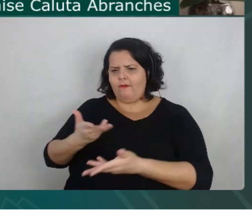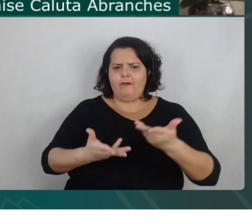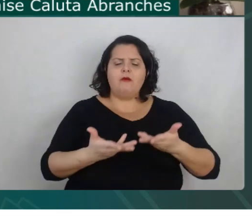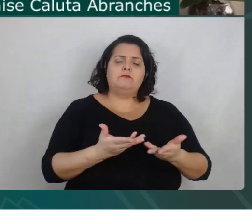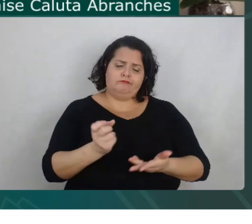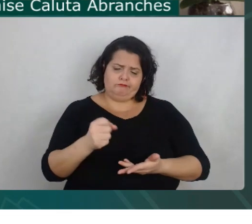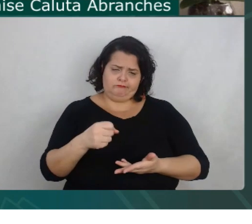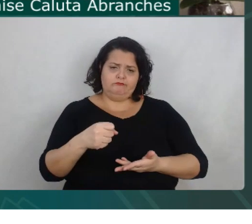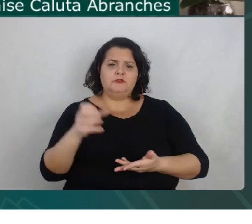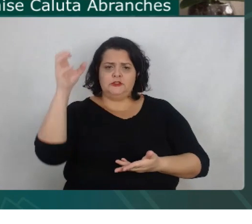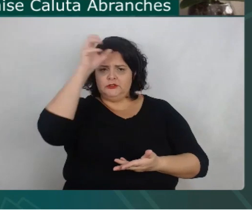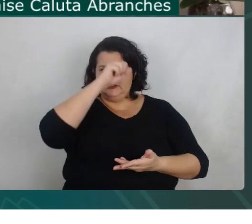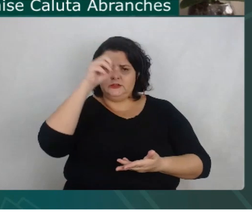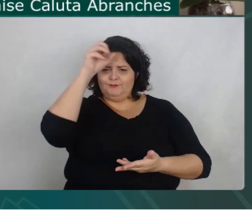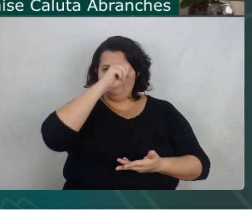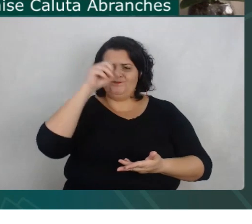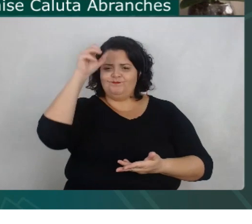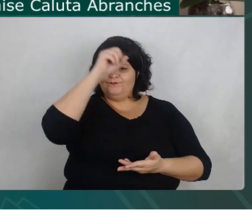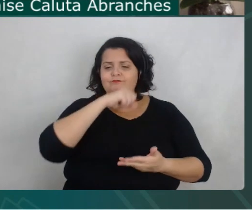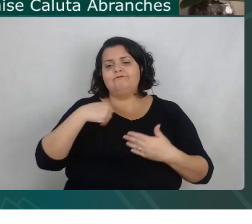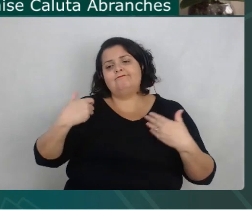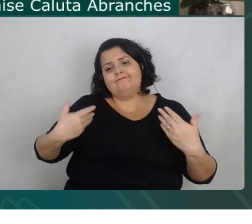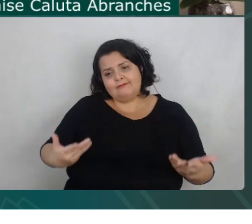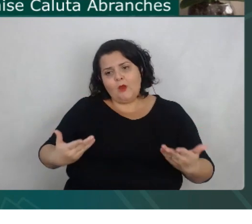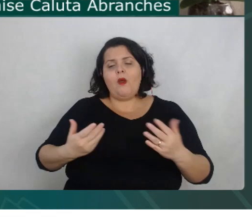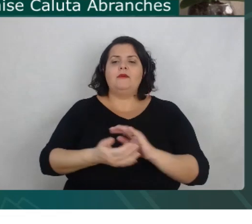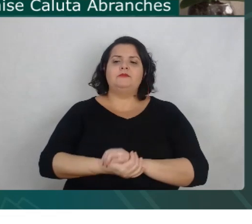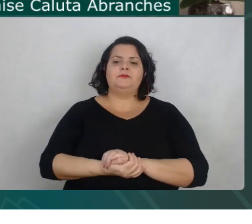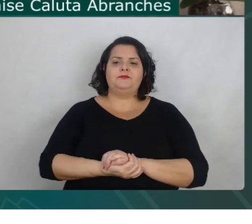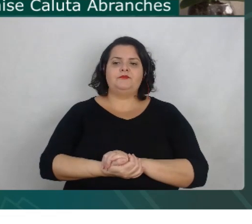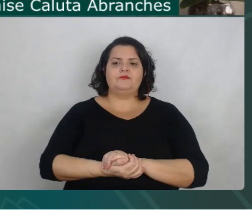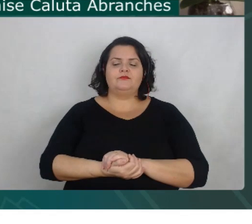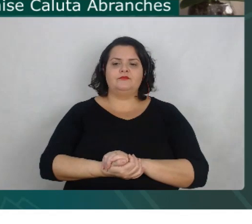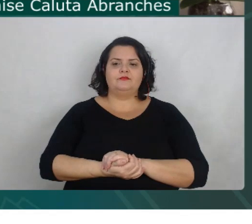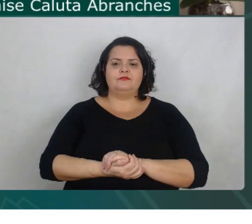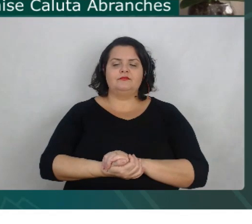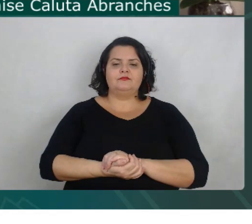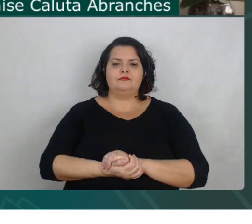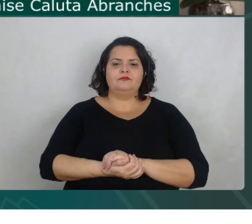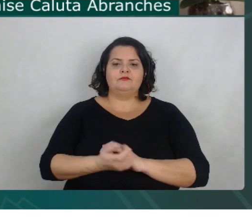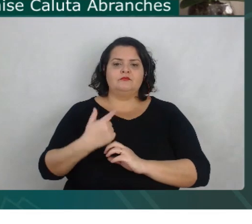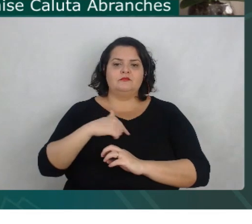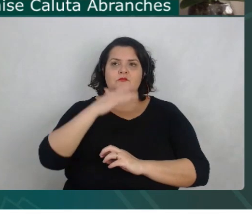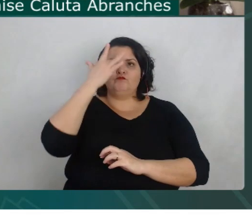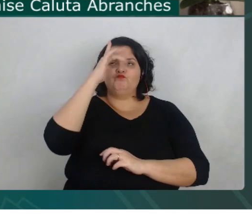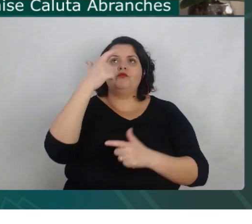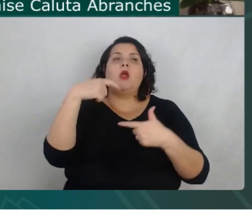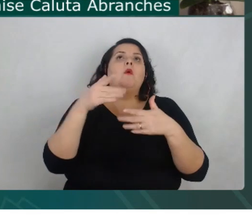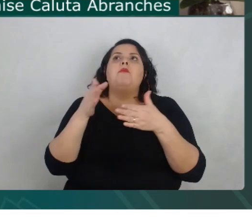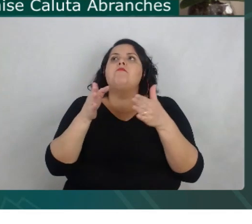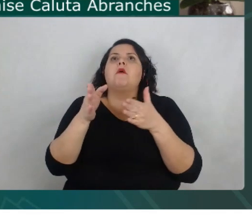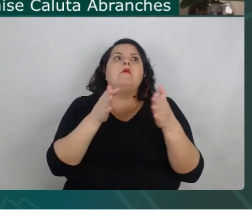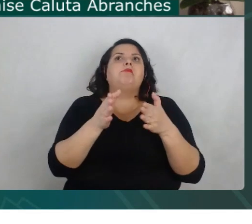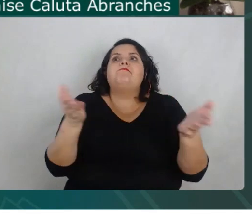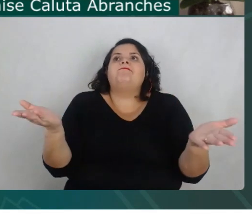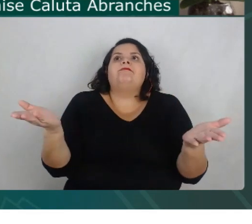muito grande. Então, é isso que eu queria deixar, na verdade. Se a gente não sabe para onde seguir, para onde ir, para qual caminho